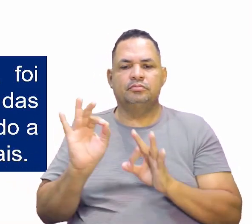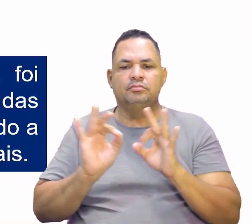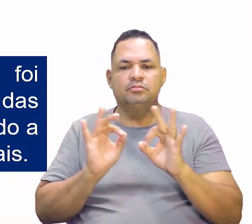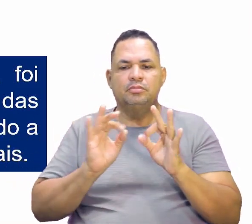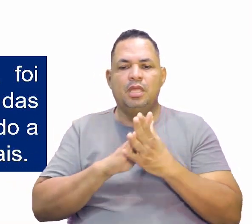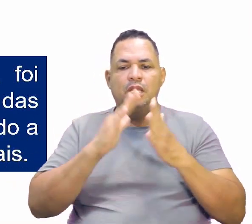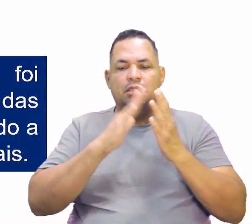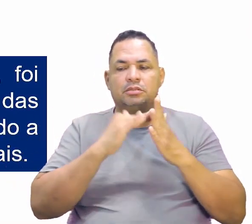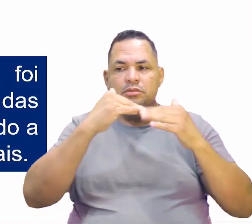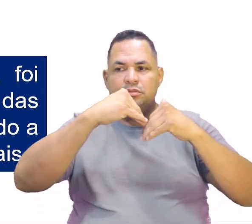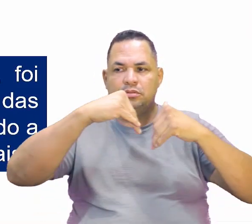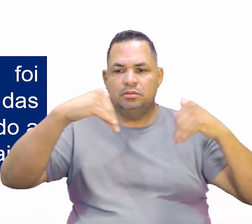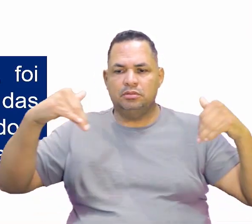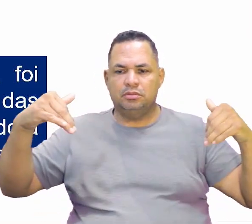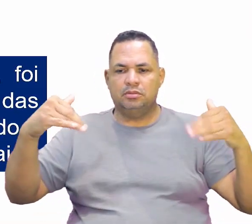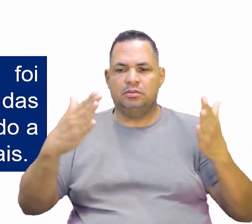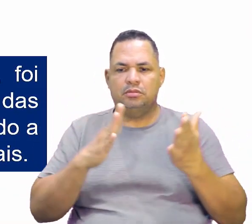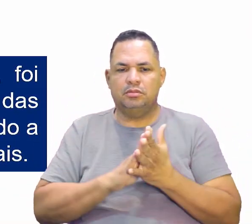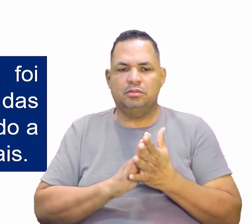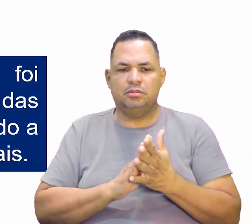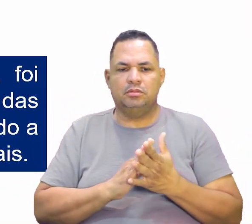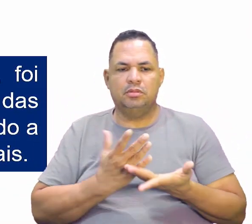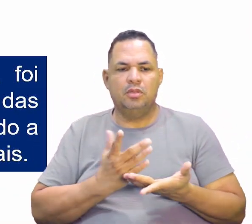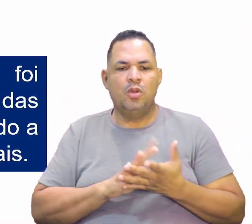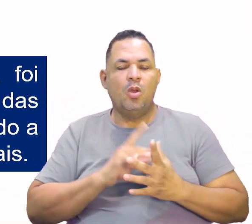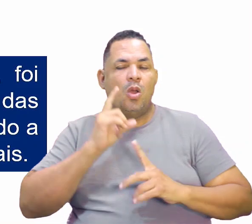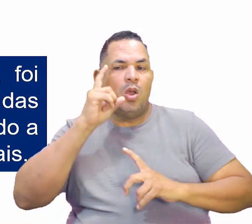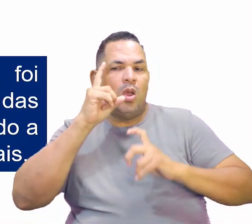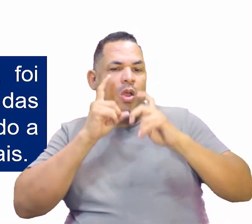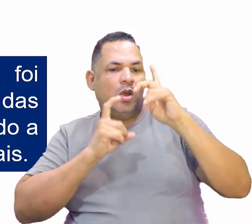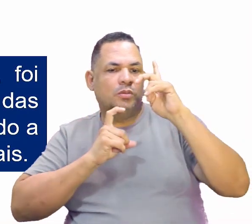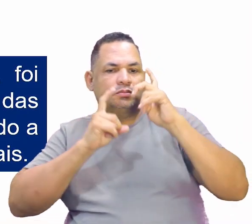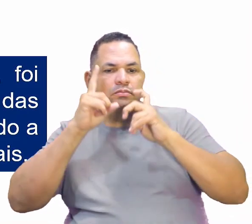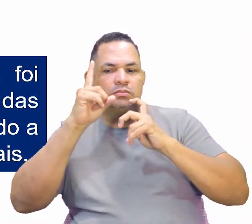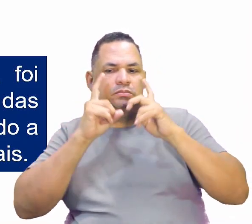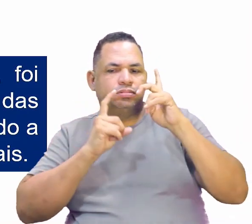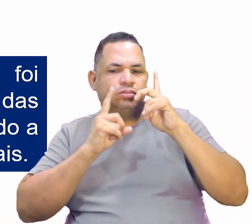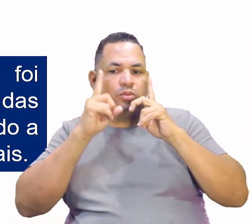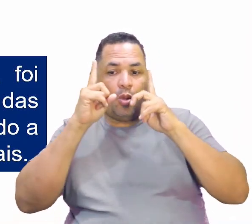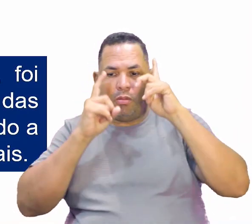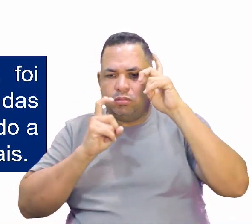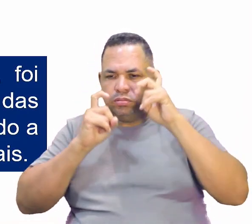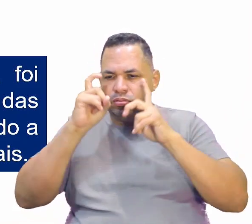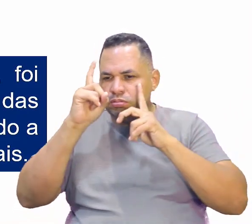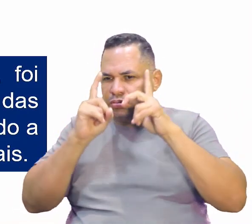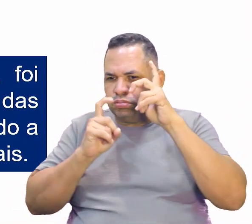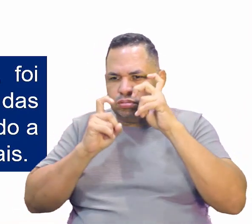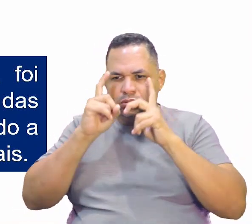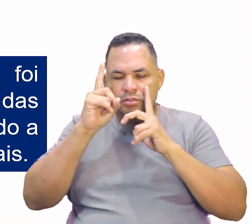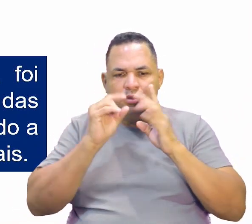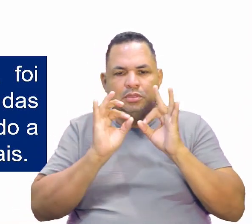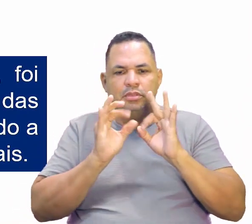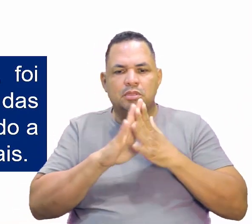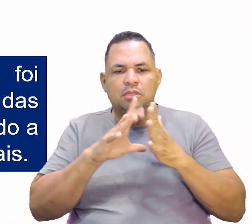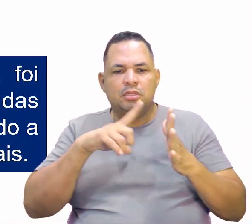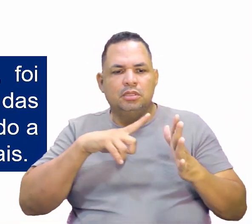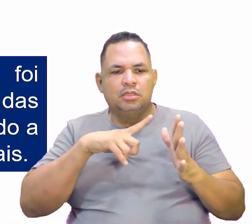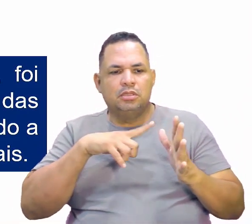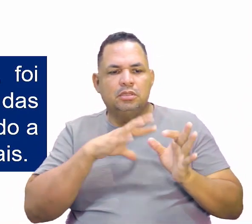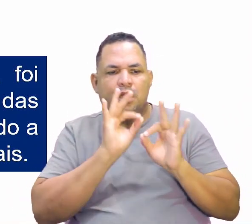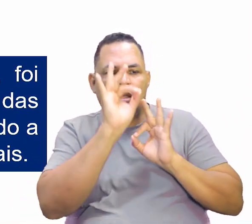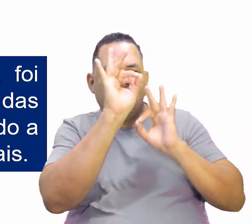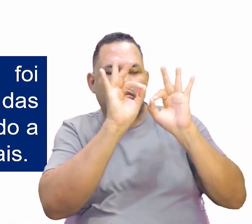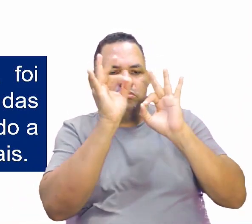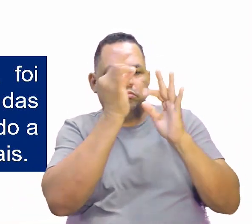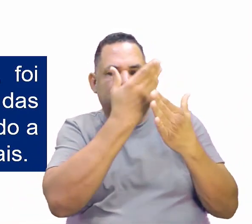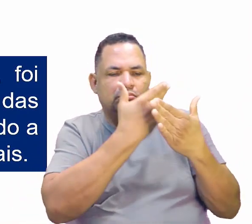de ruptura. Olha aqui o expressionismo. O expressionismo vem carregado de quê? Vejam as